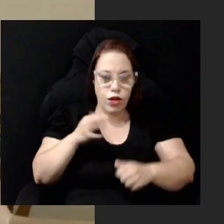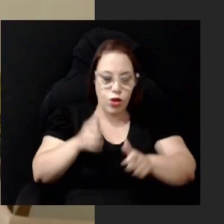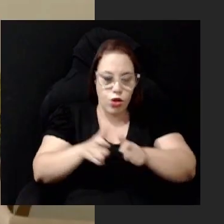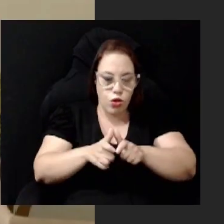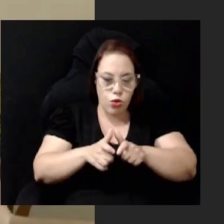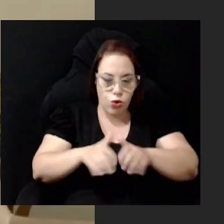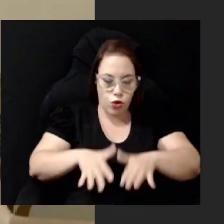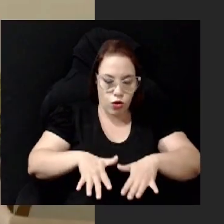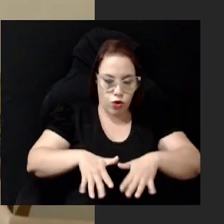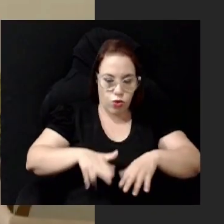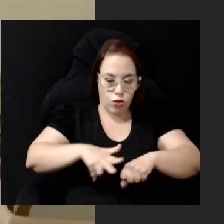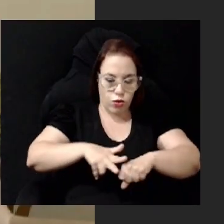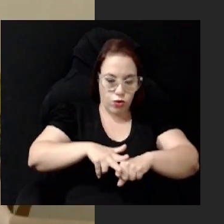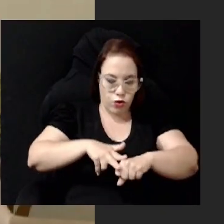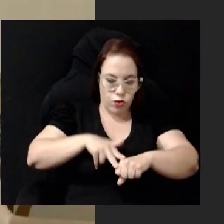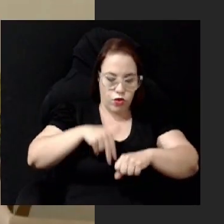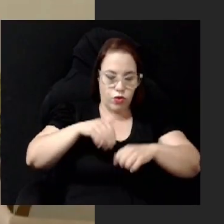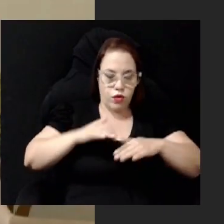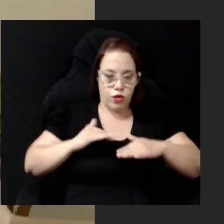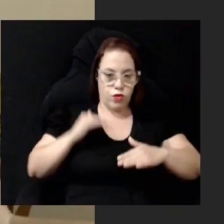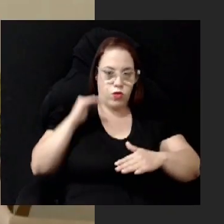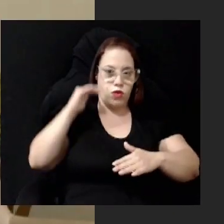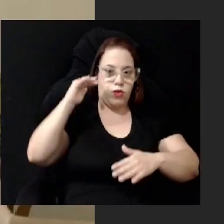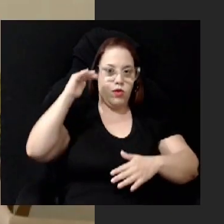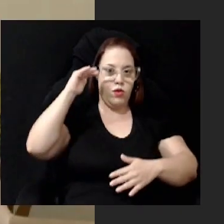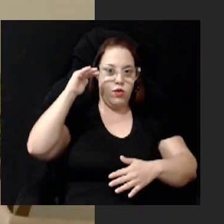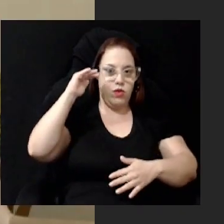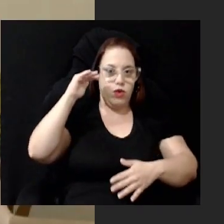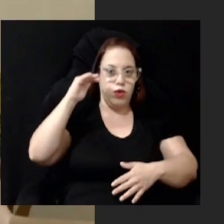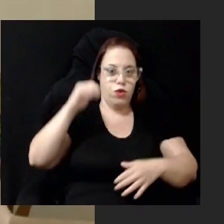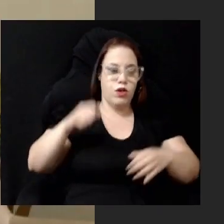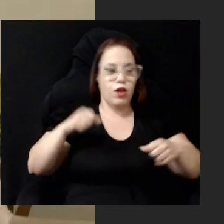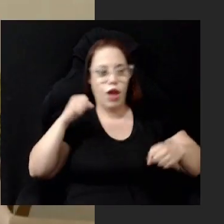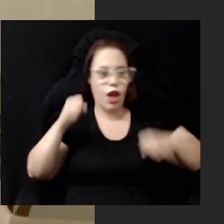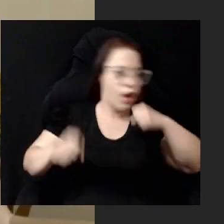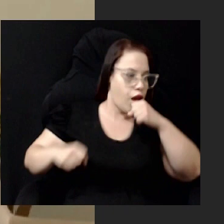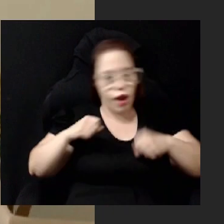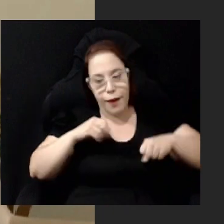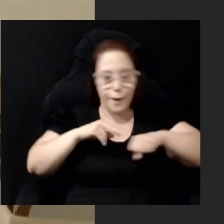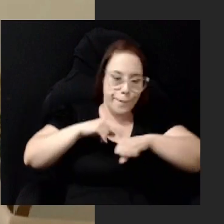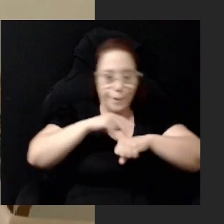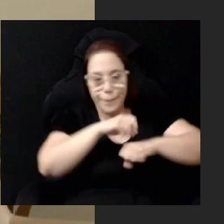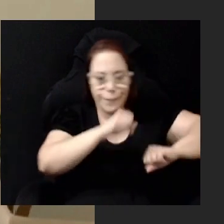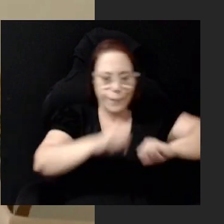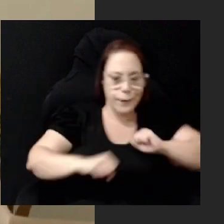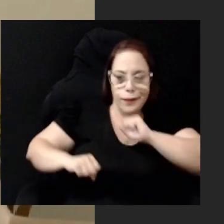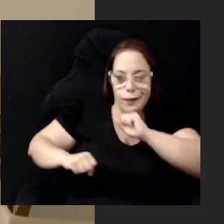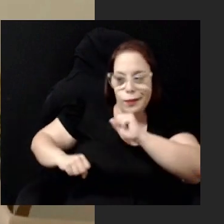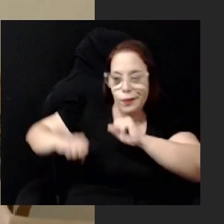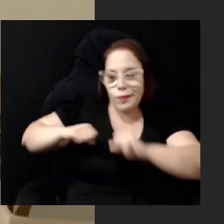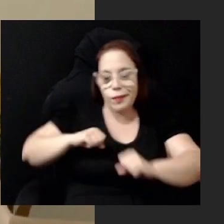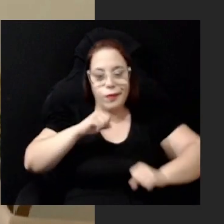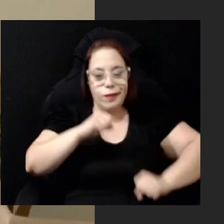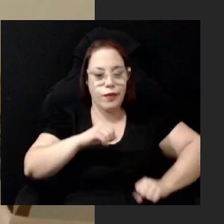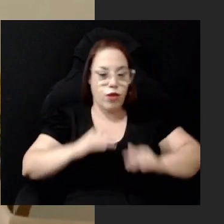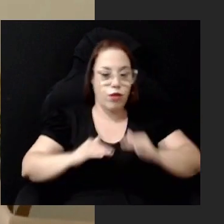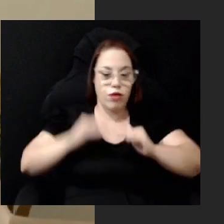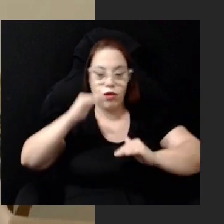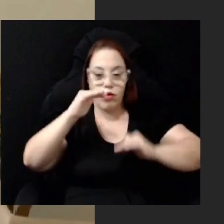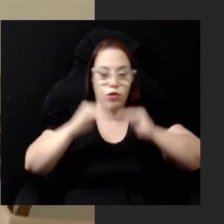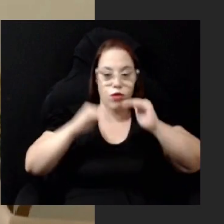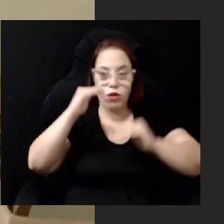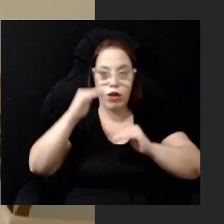do crescimento. Então, as crianças, geralmente, elas são mais ativas, elas correm muito, elas estão num processo